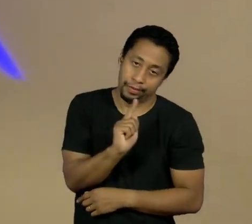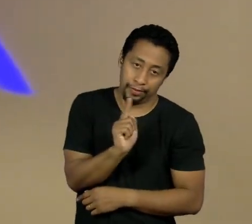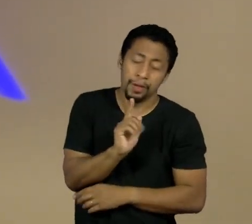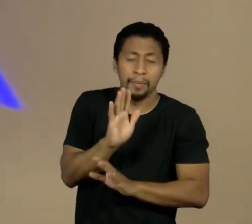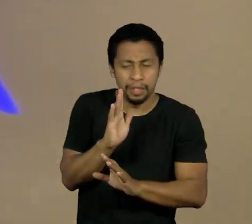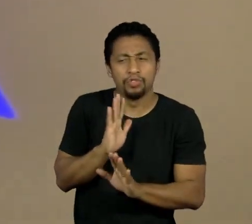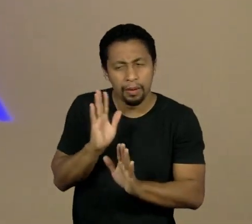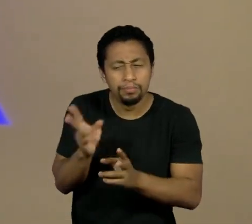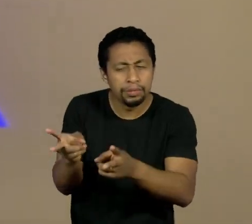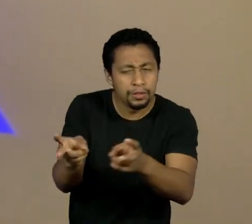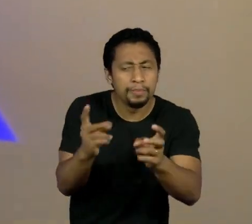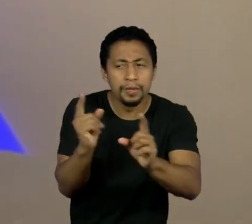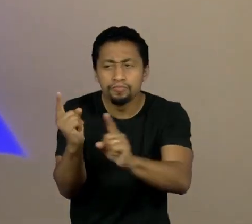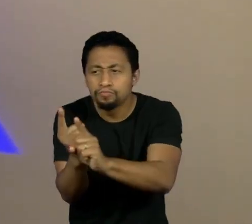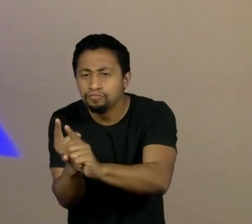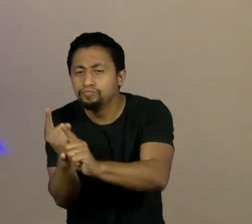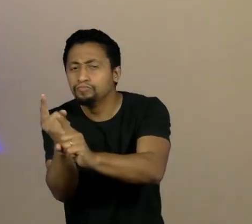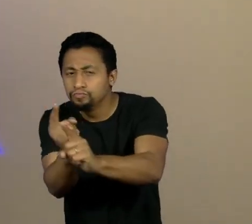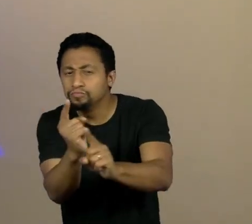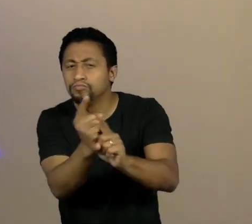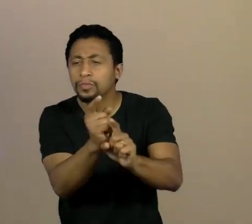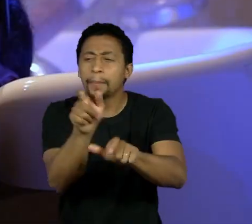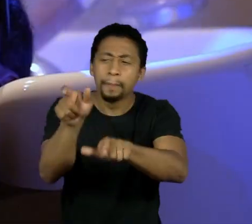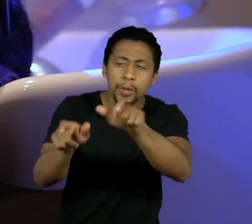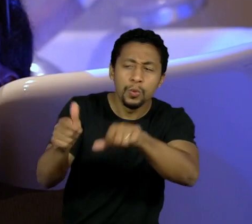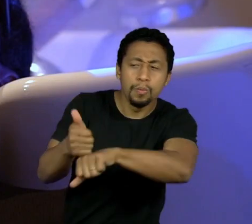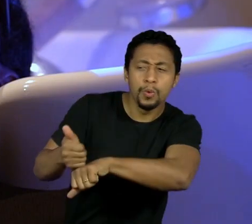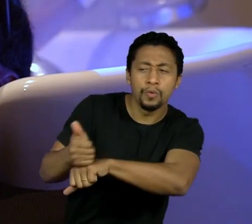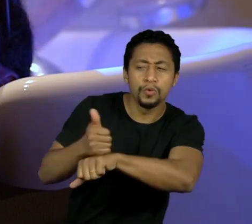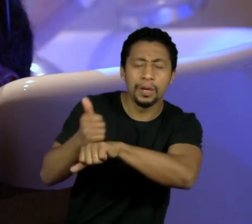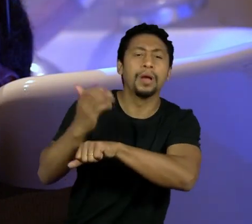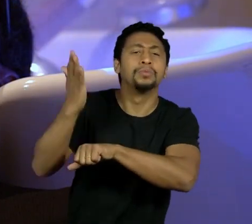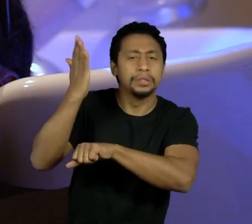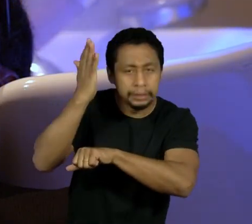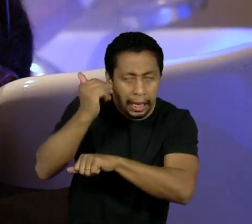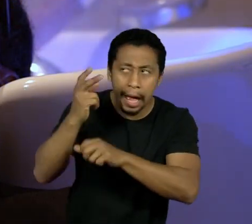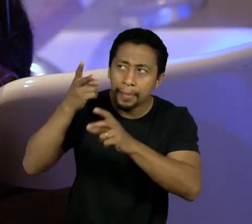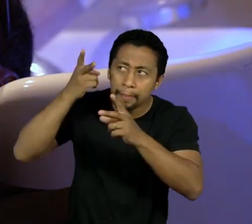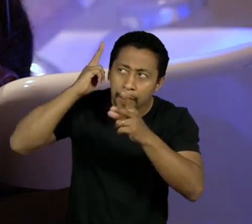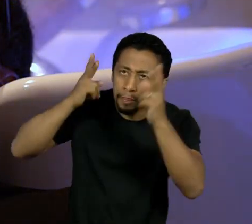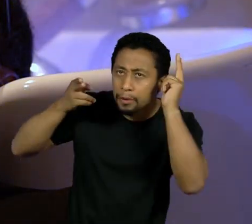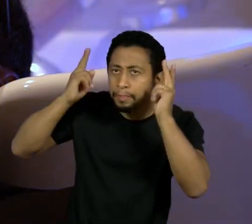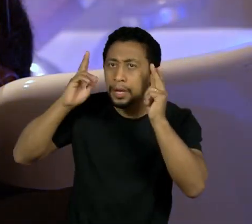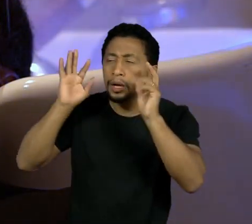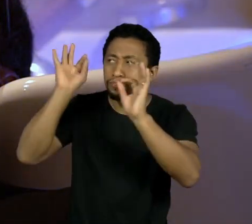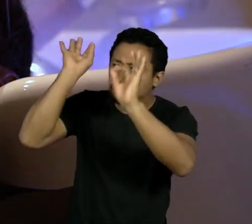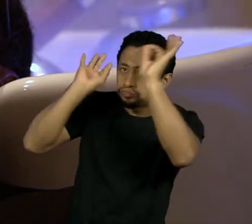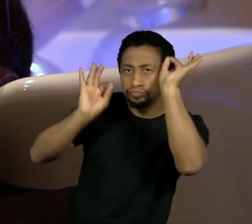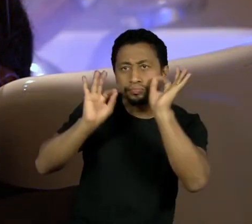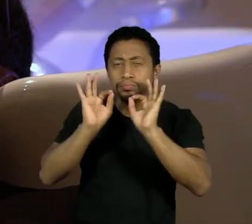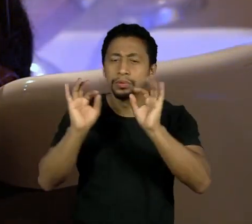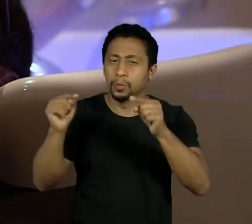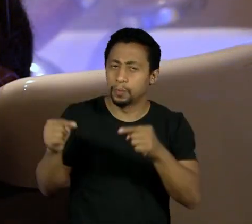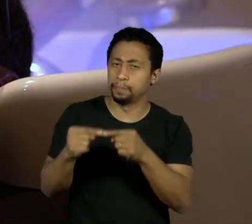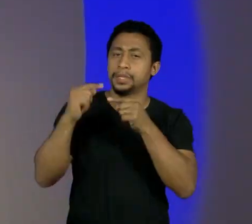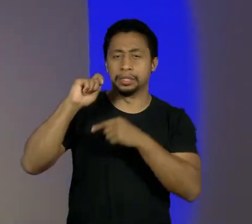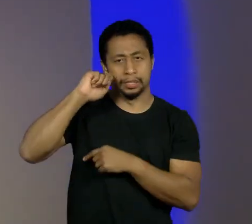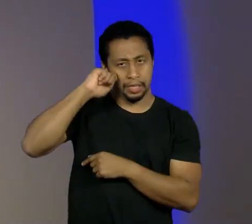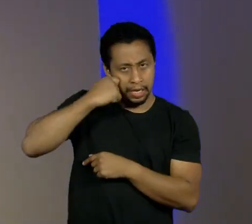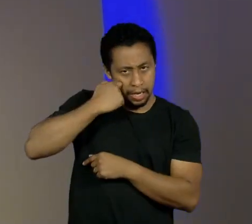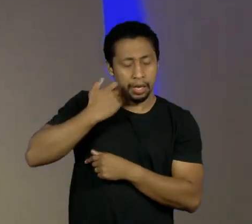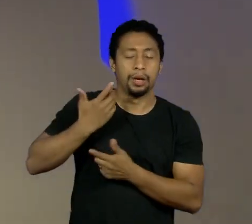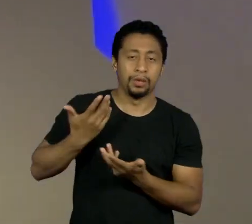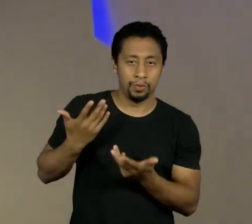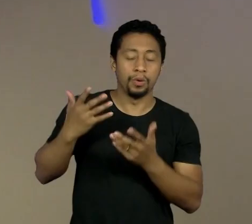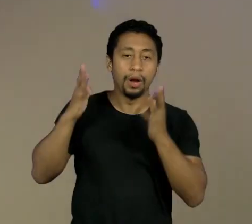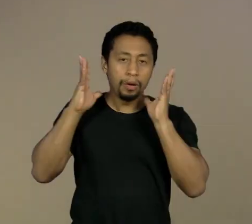mais facilmente pessoas que sabem cuidar do nosso cabelo, produtos para cuidado de cabelo dos mais variados, né, pro